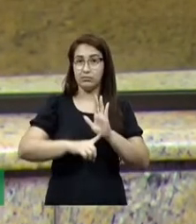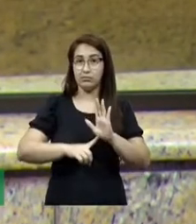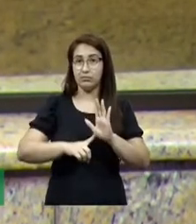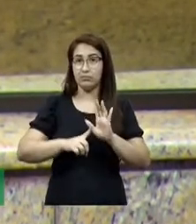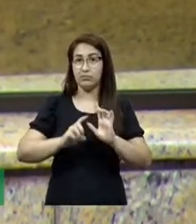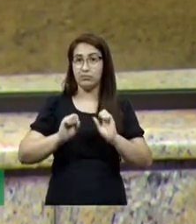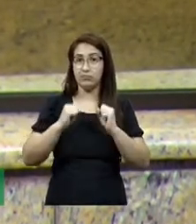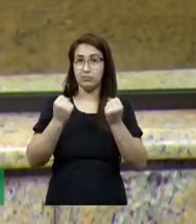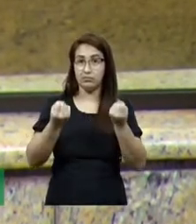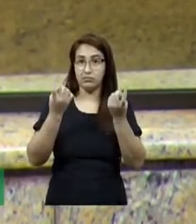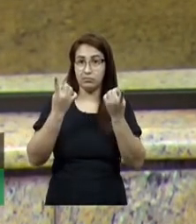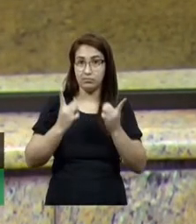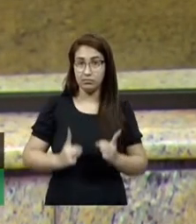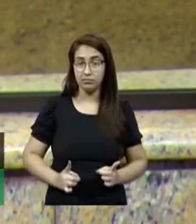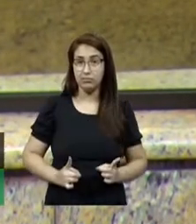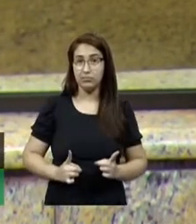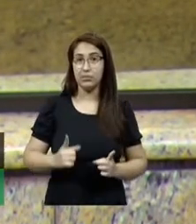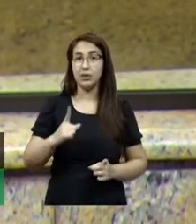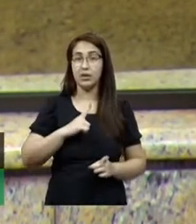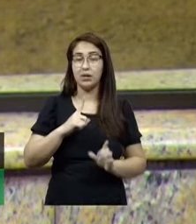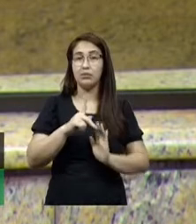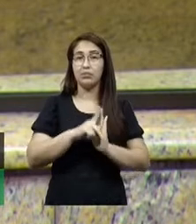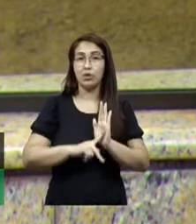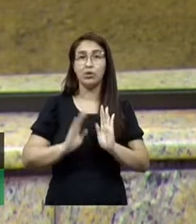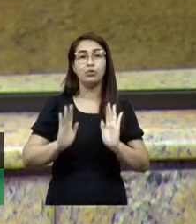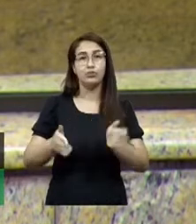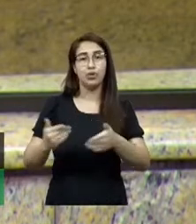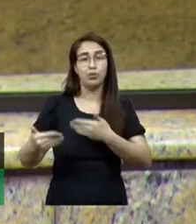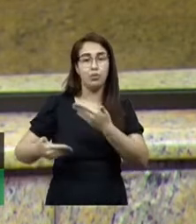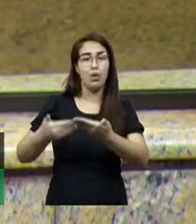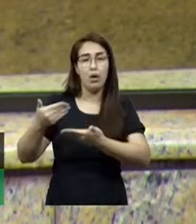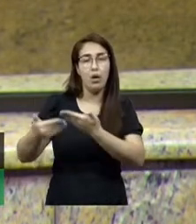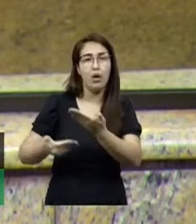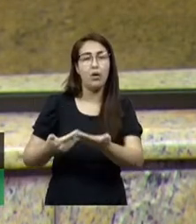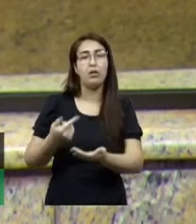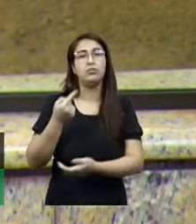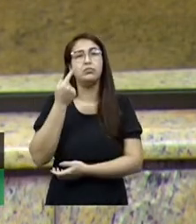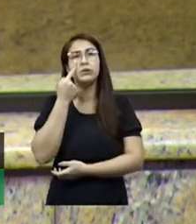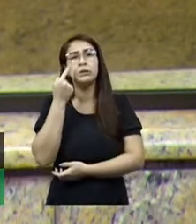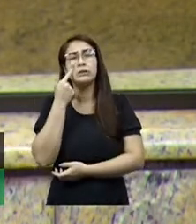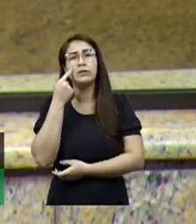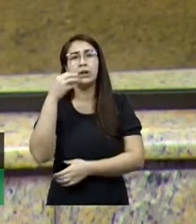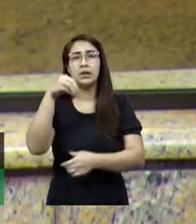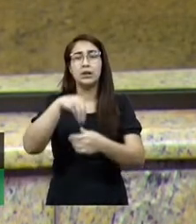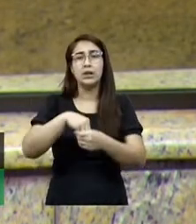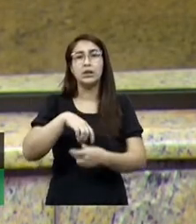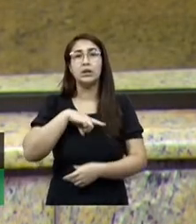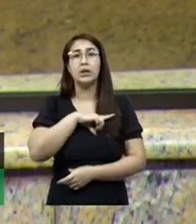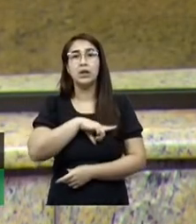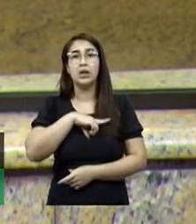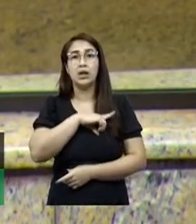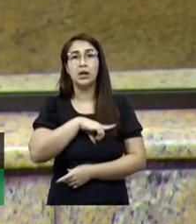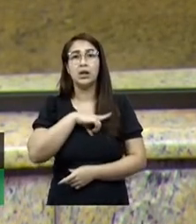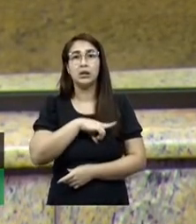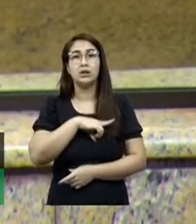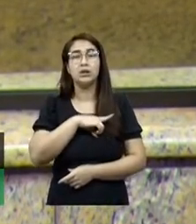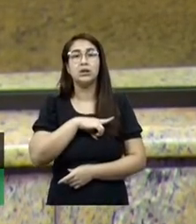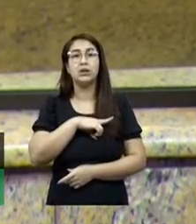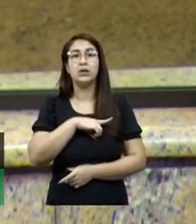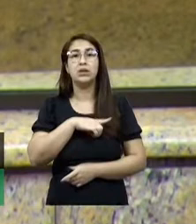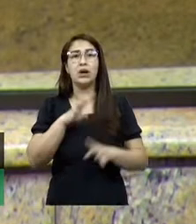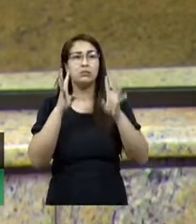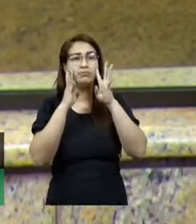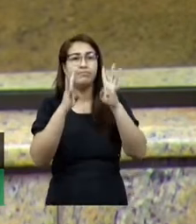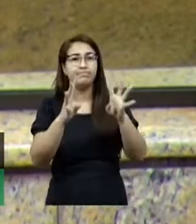projeto, está em trâmite já, que prevê nas delegacias um atendimento especial para